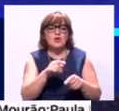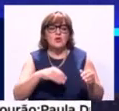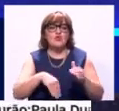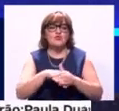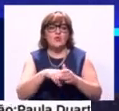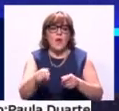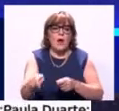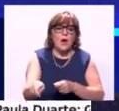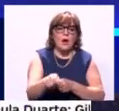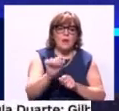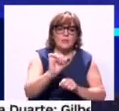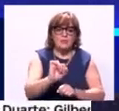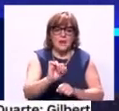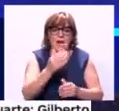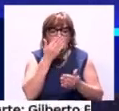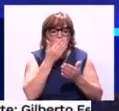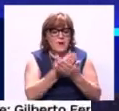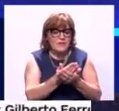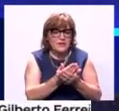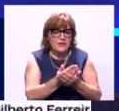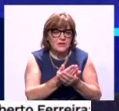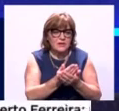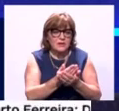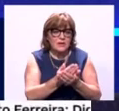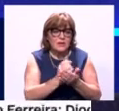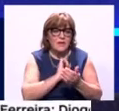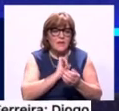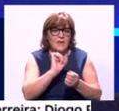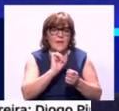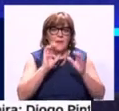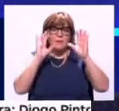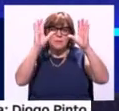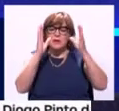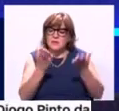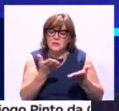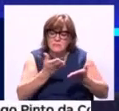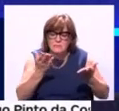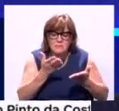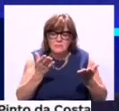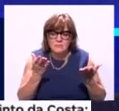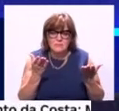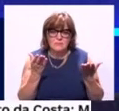jogador de hóquei patins à frente do Futebol Clube Porto em basquetebol?